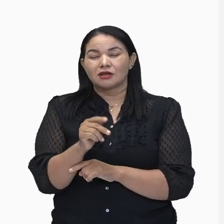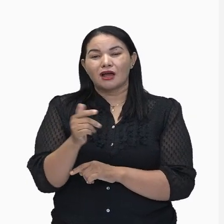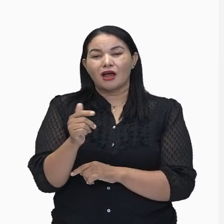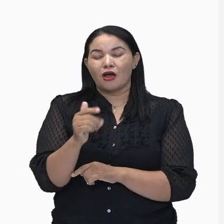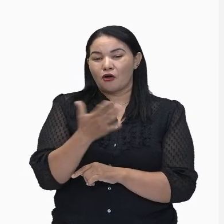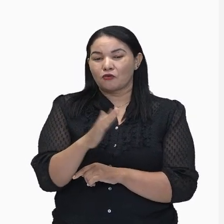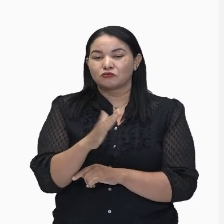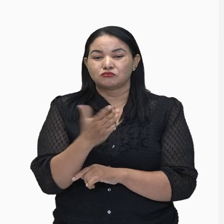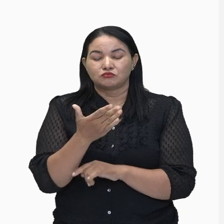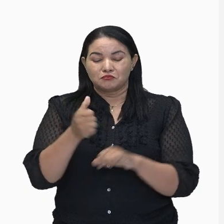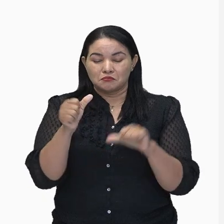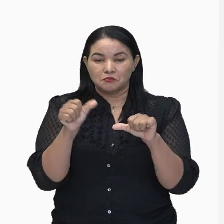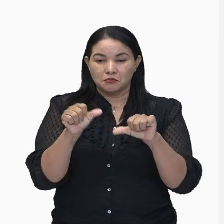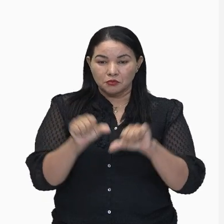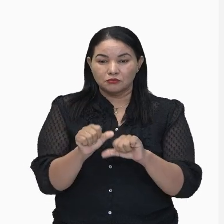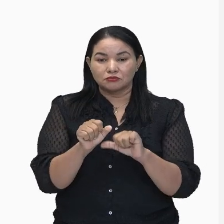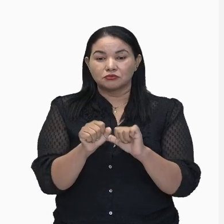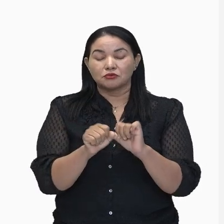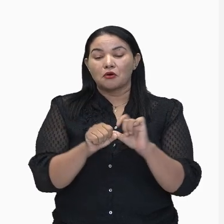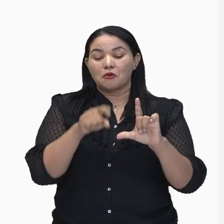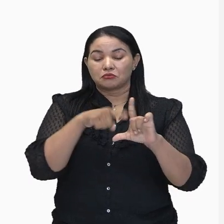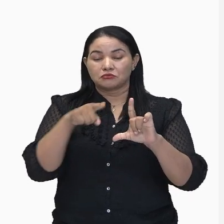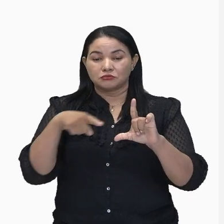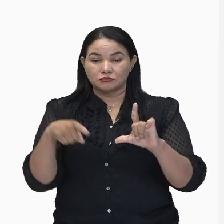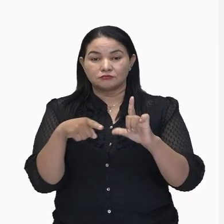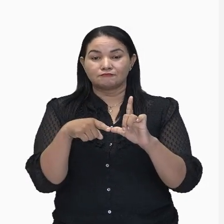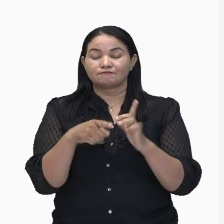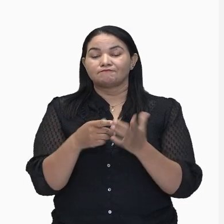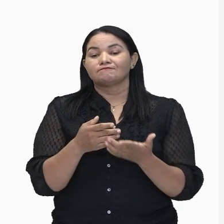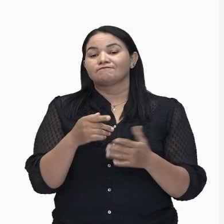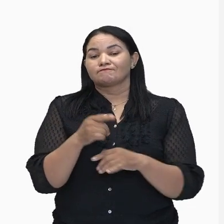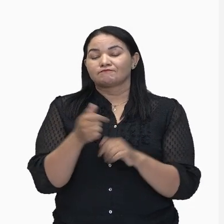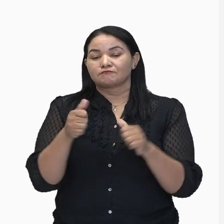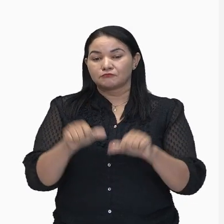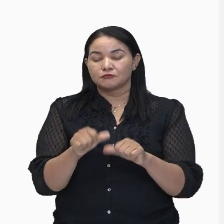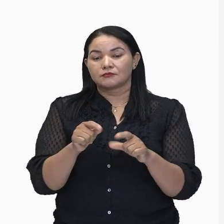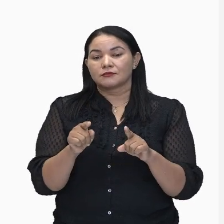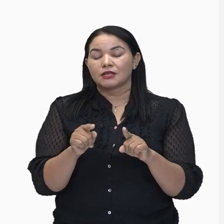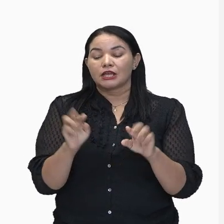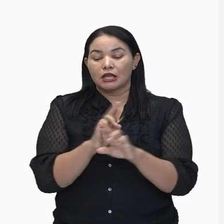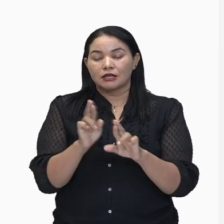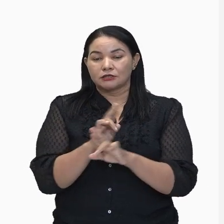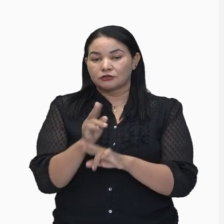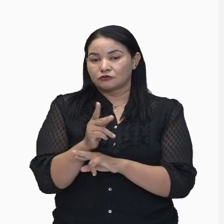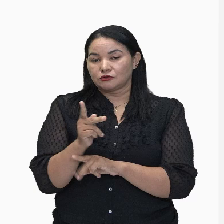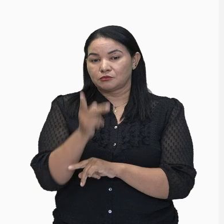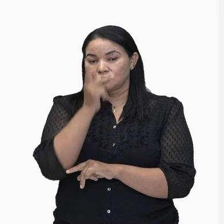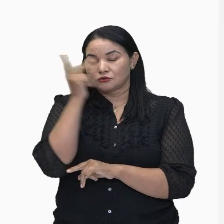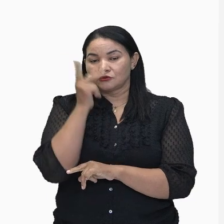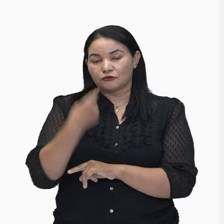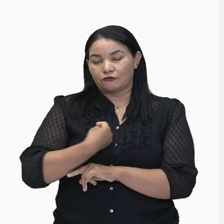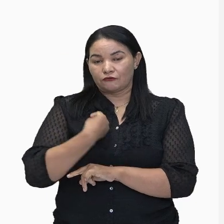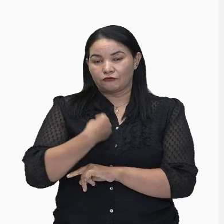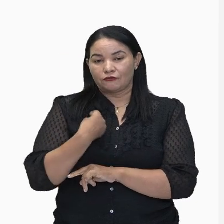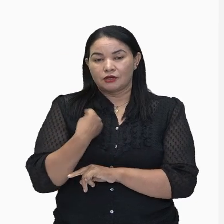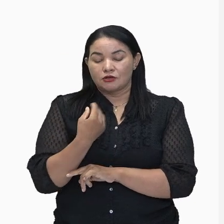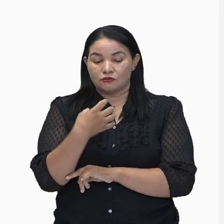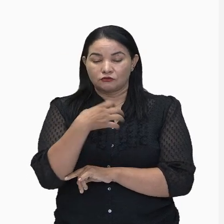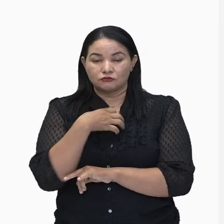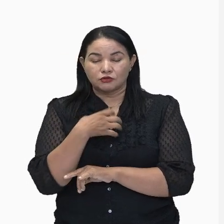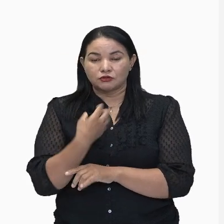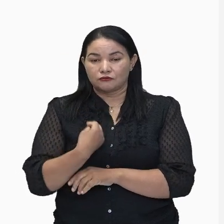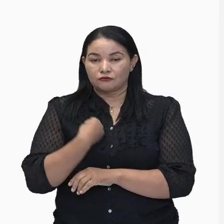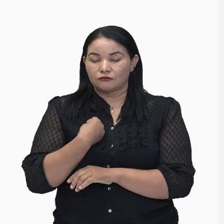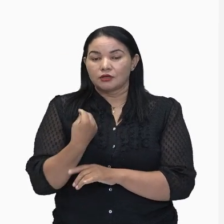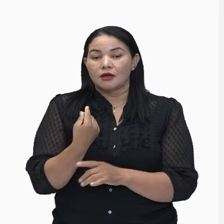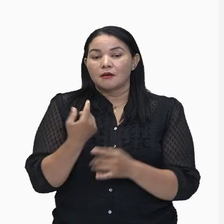índices demográficos, tá? A relação ali das pessoas viverem, né, o modo de vida das pessoas,